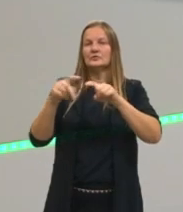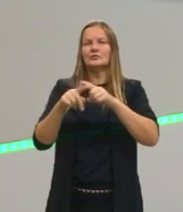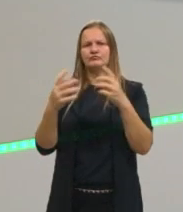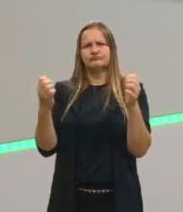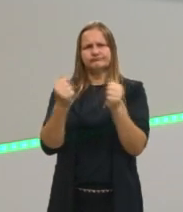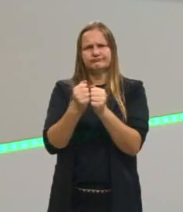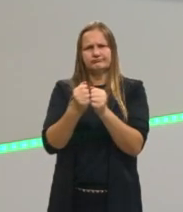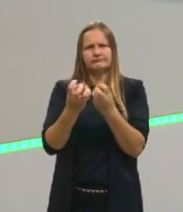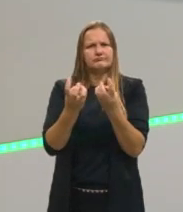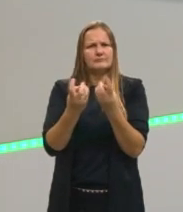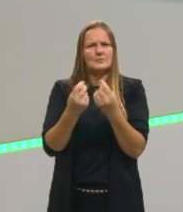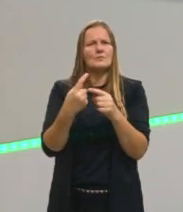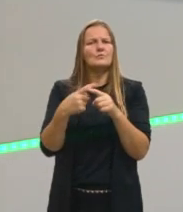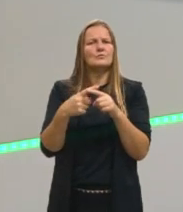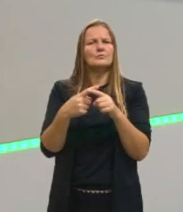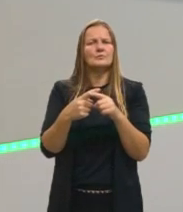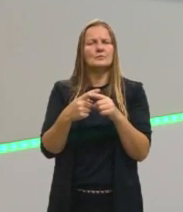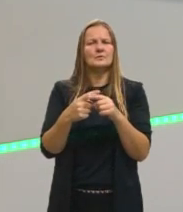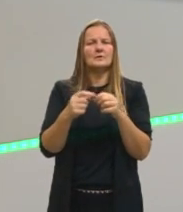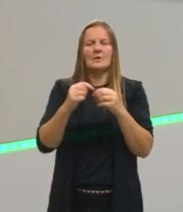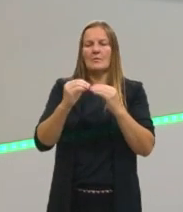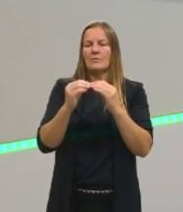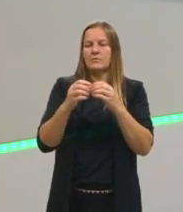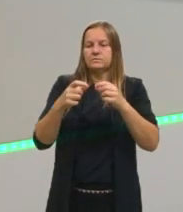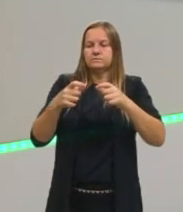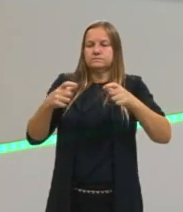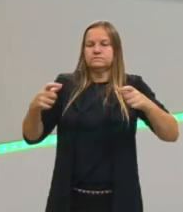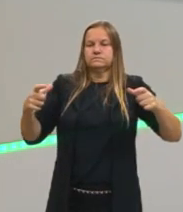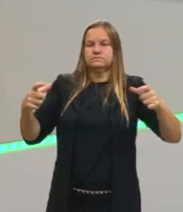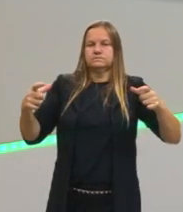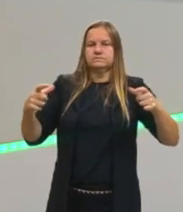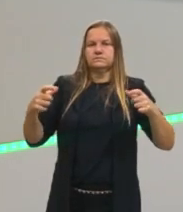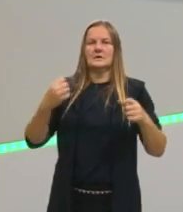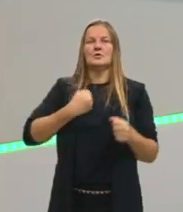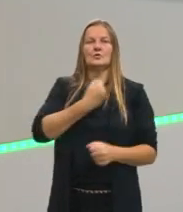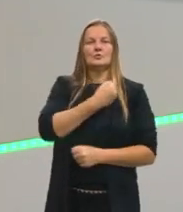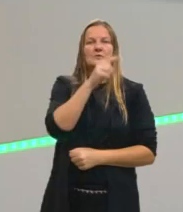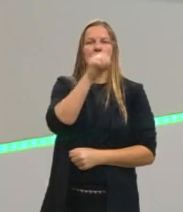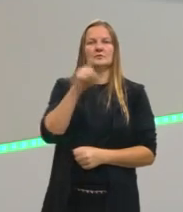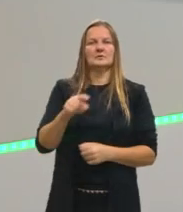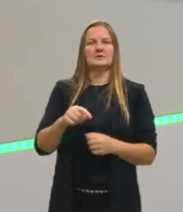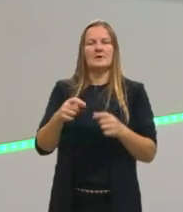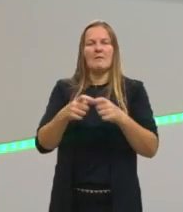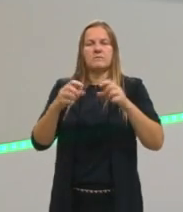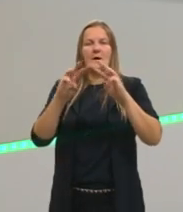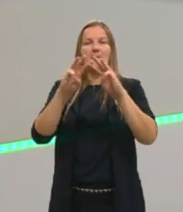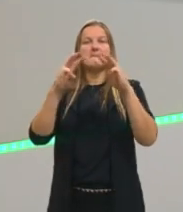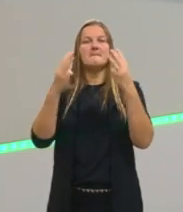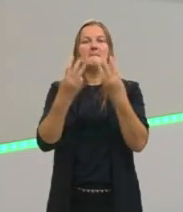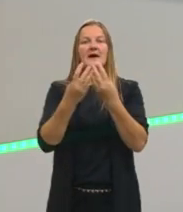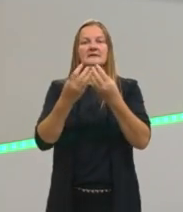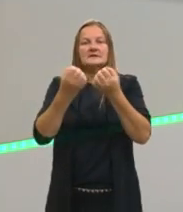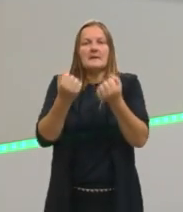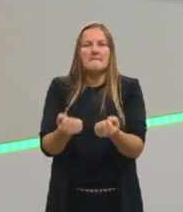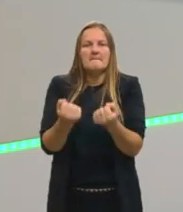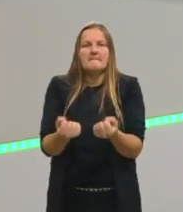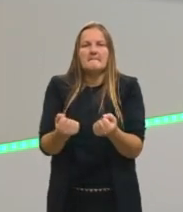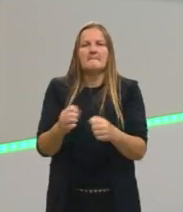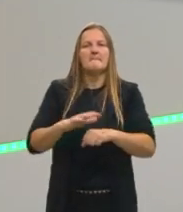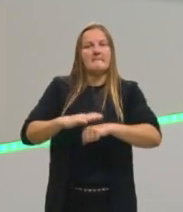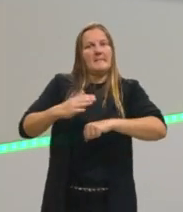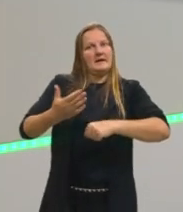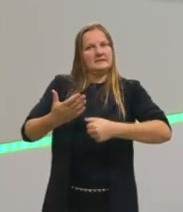e o número de prótons então seu aumento meu número atômico automaticamente eu aumentar minha massa porque estou pesando mais